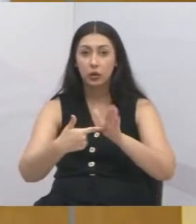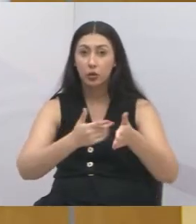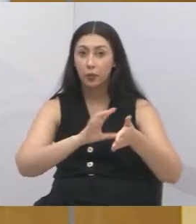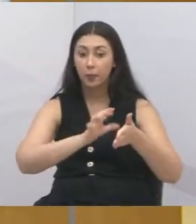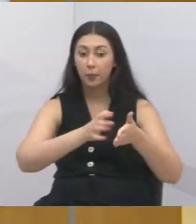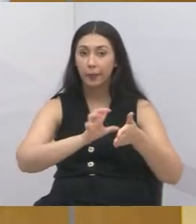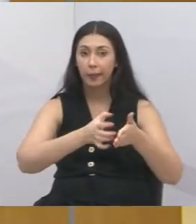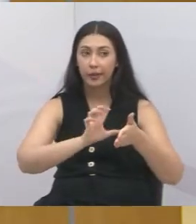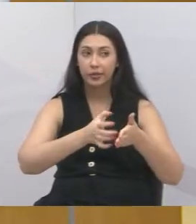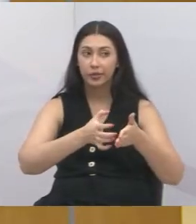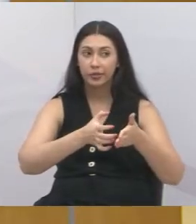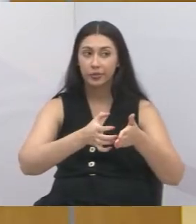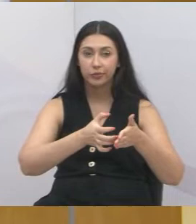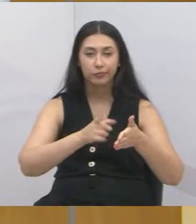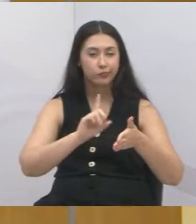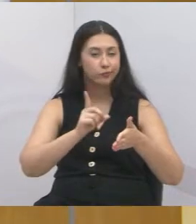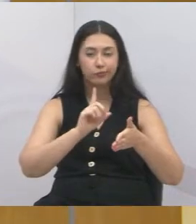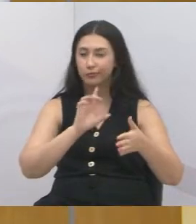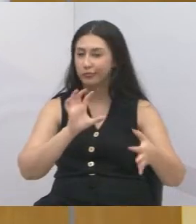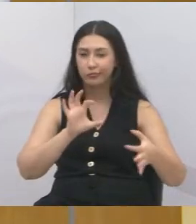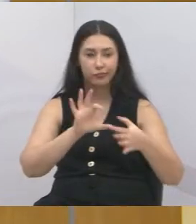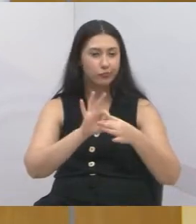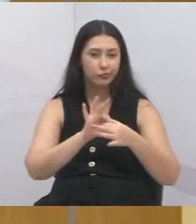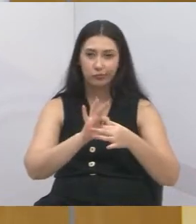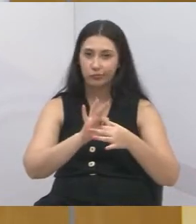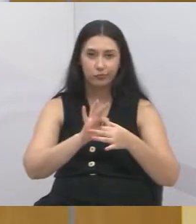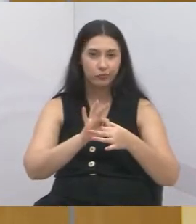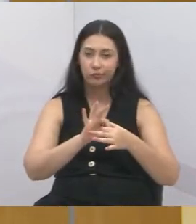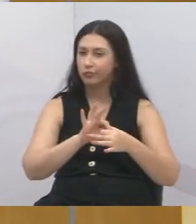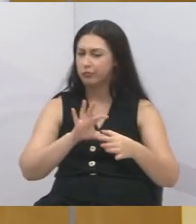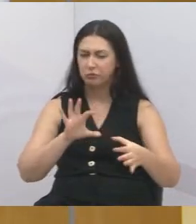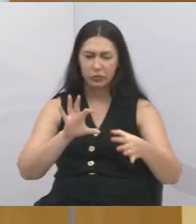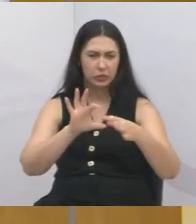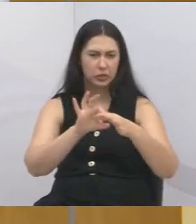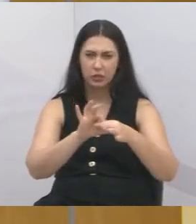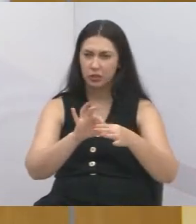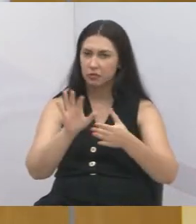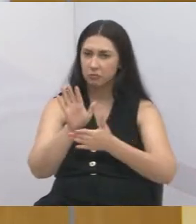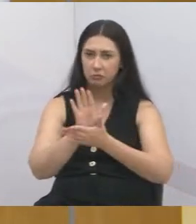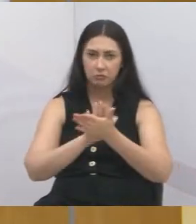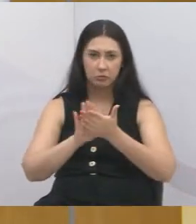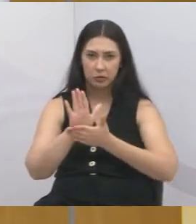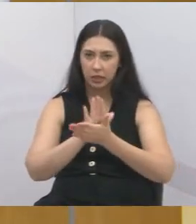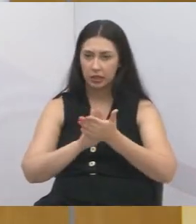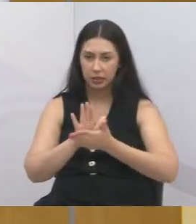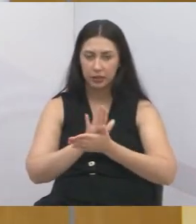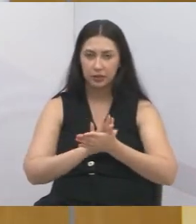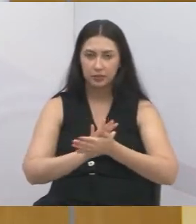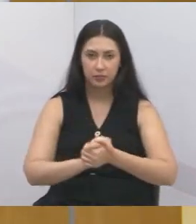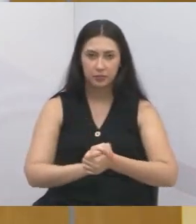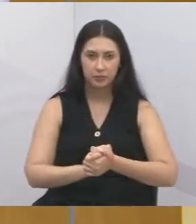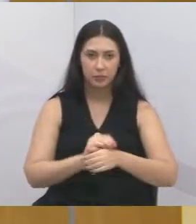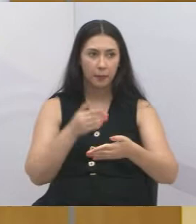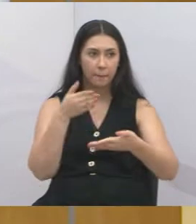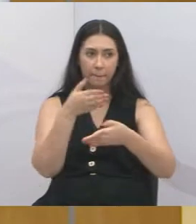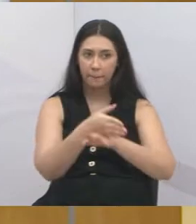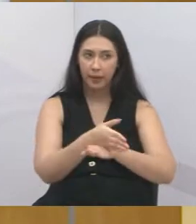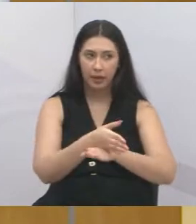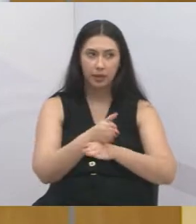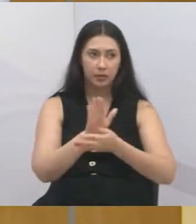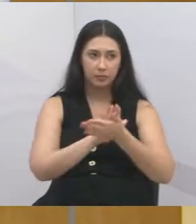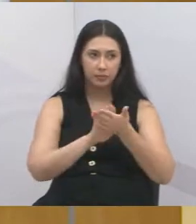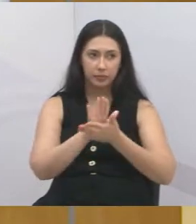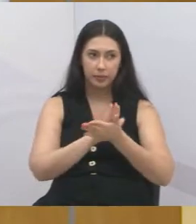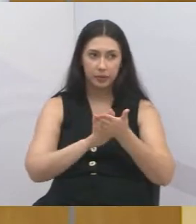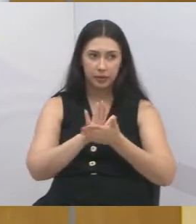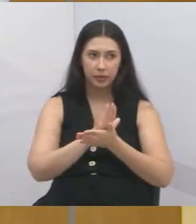Republicanos não vai se aliar a ninguém, não vai fazer federação, não vai participar da federação.